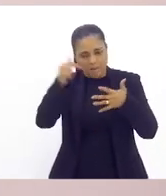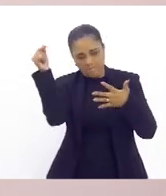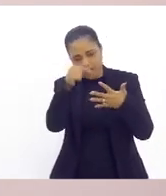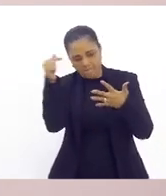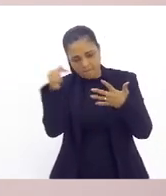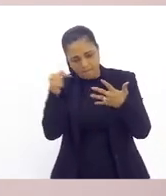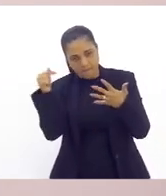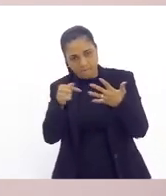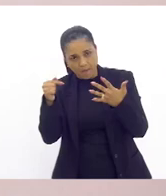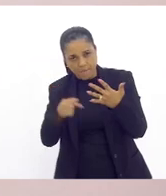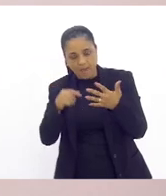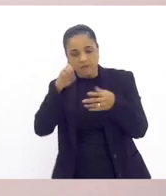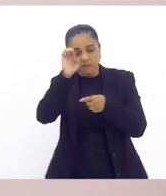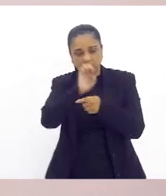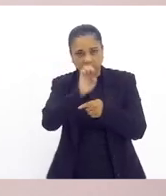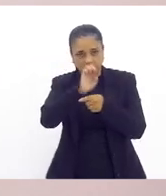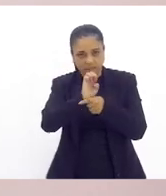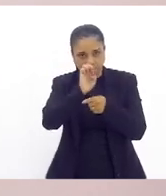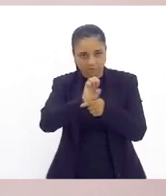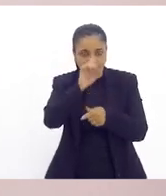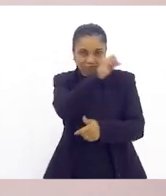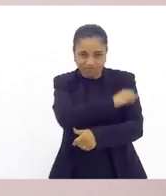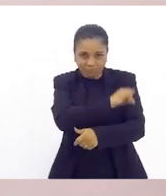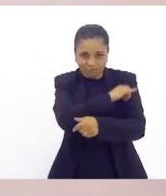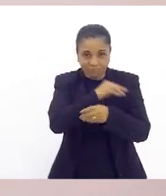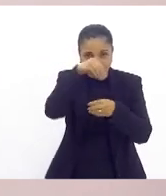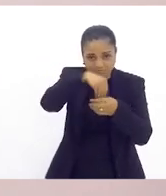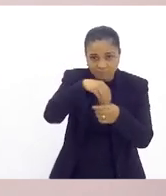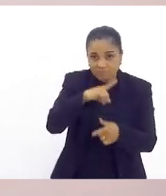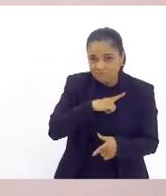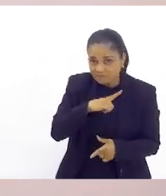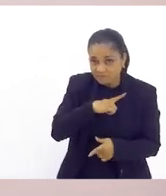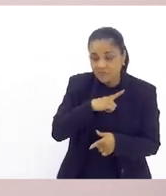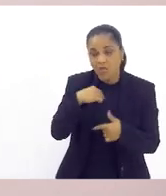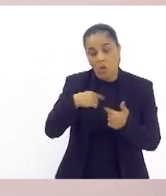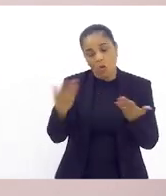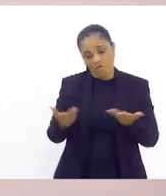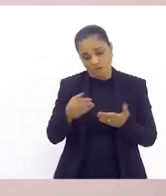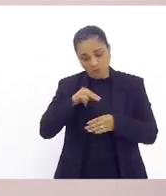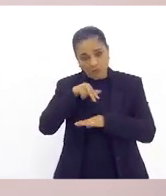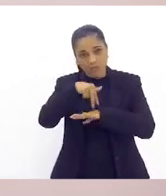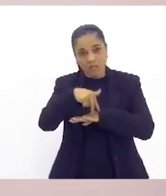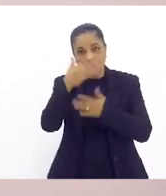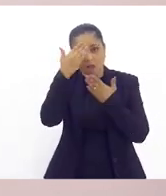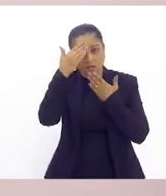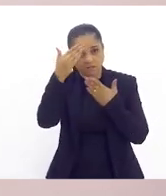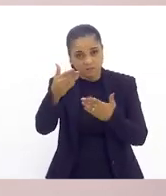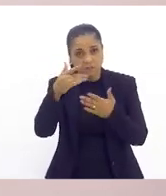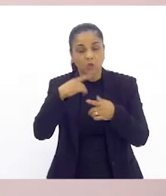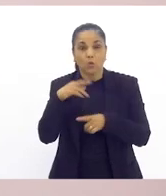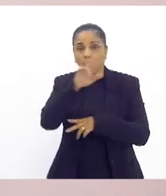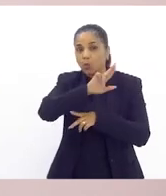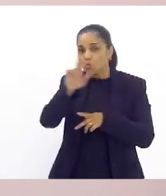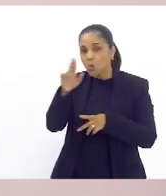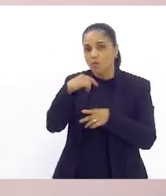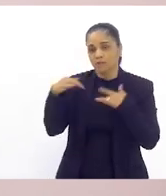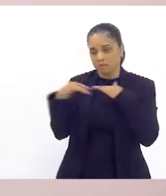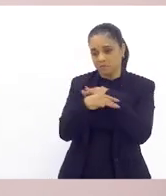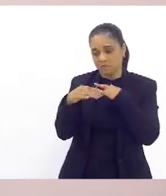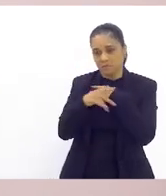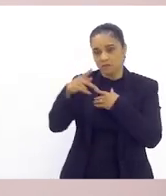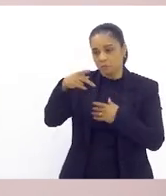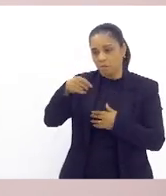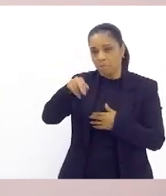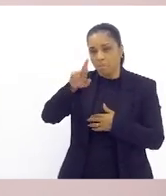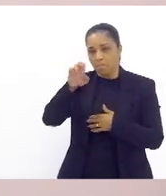dentro do Estado do Rio de Janeiro só tenho que vir aqui realmente só para agradecer né trazer o nome de porto real todos os problemas